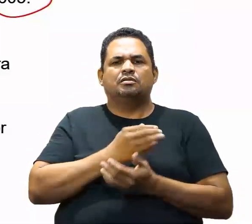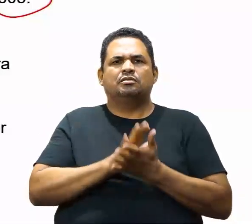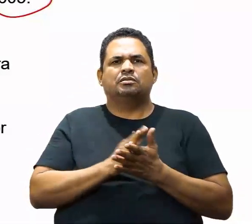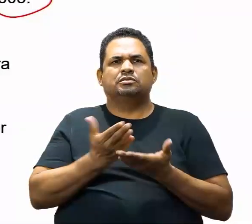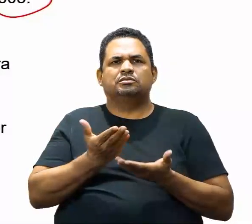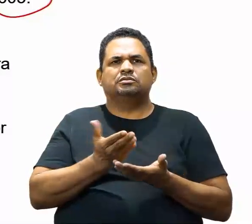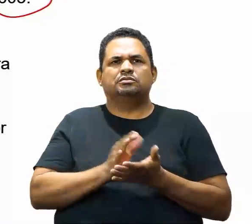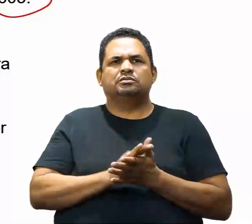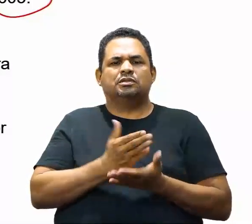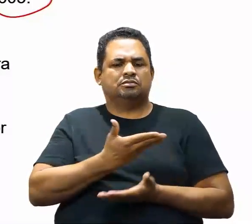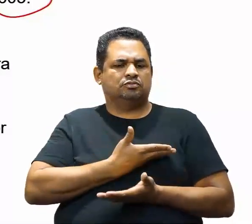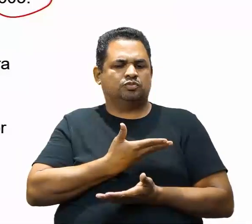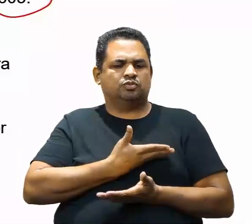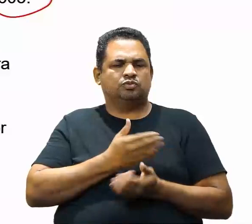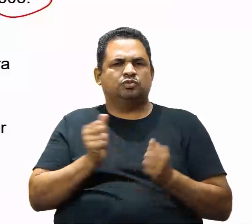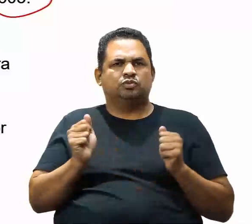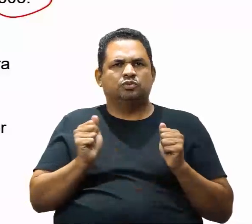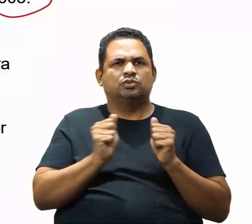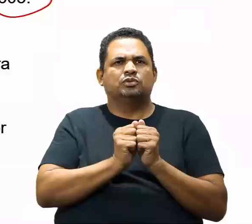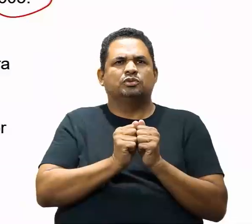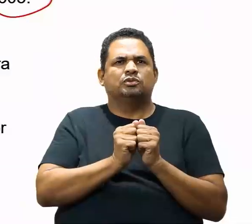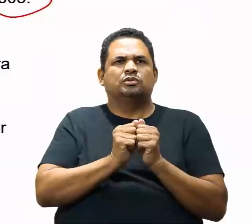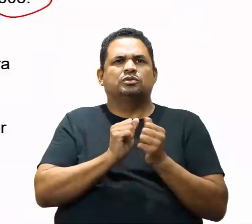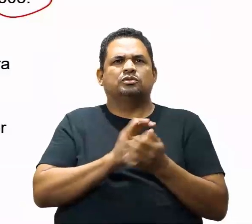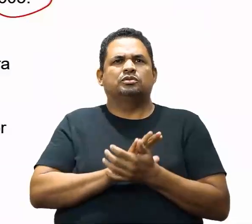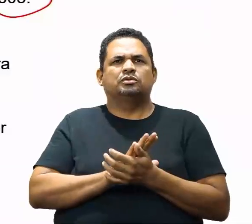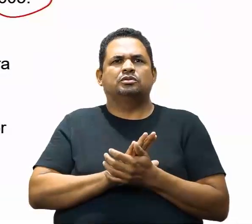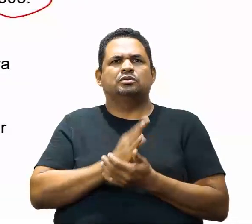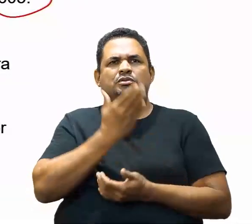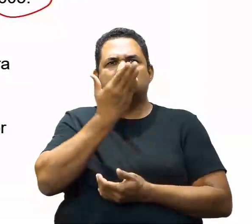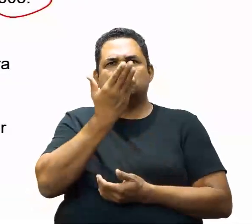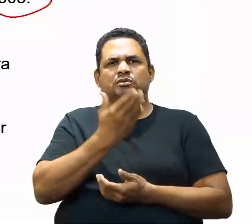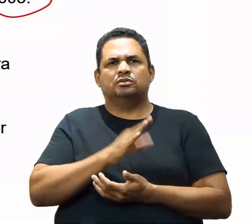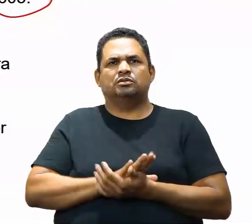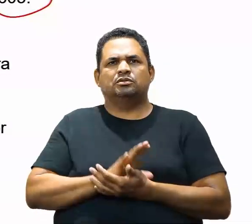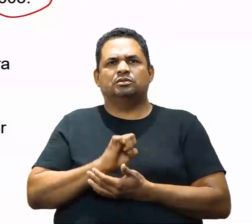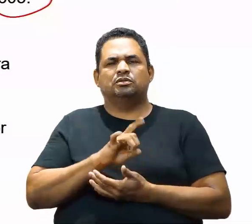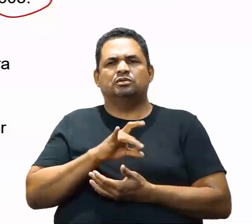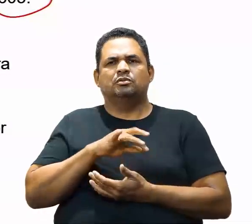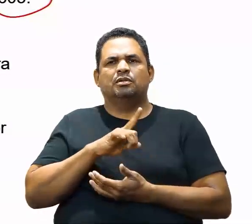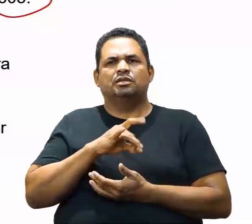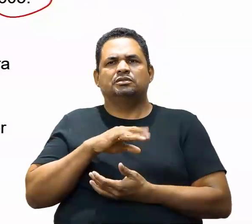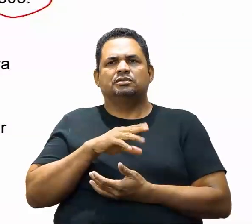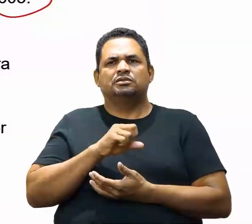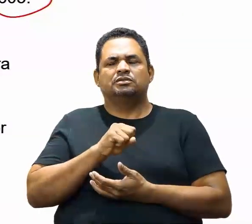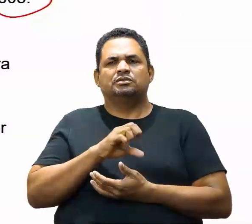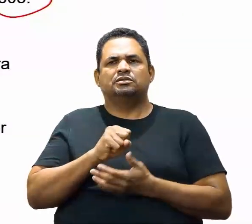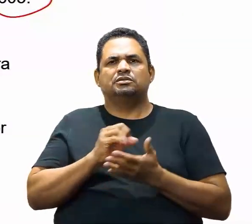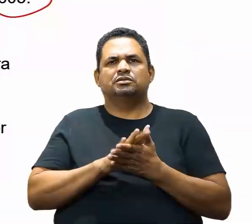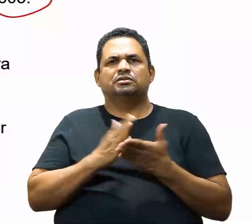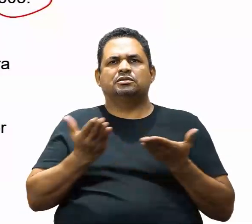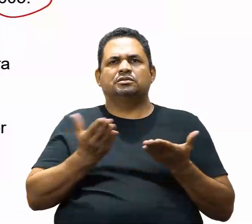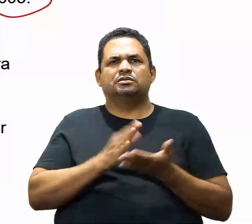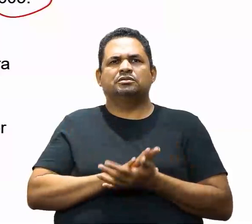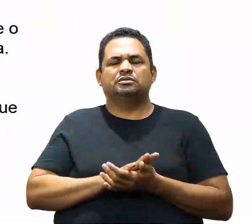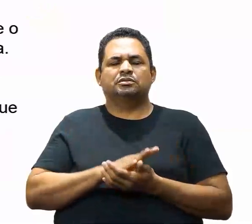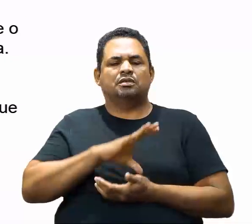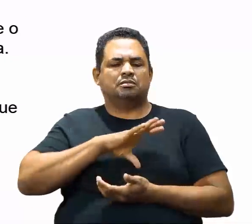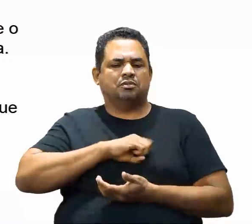grande amigo, que é o Sancho Panças. Isso. Sem contar o seu grande amor, que foi